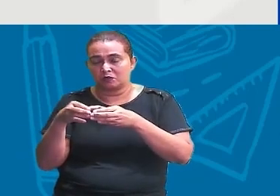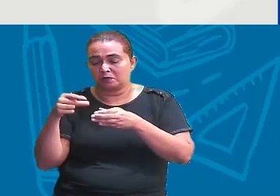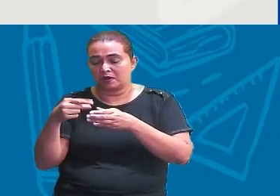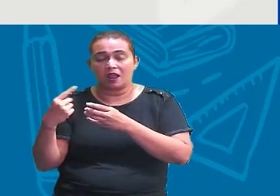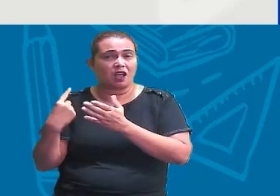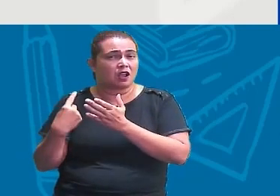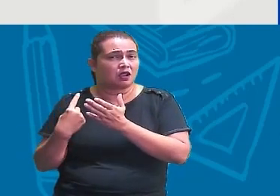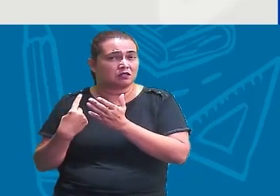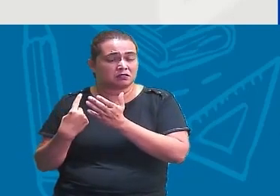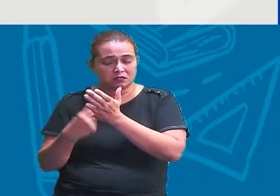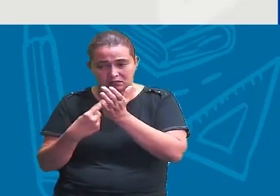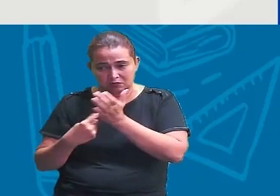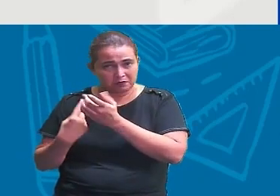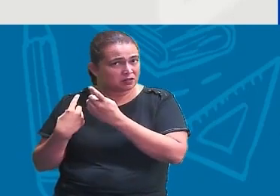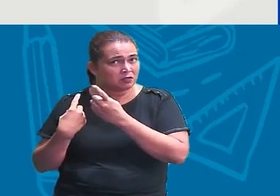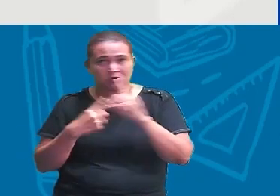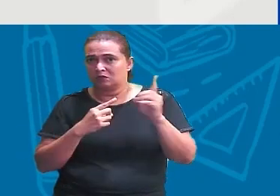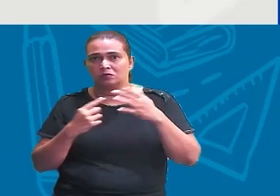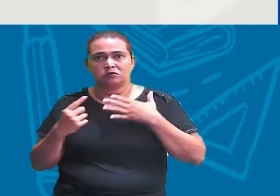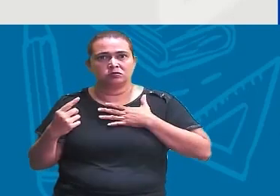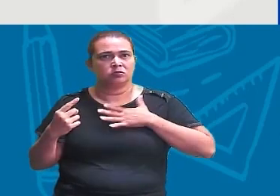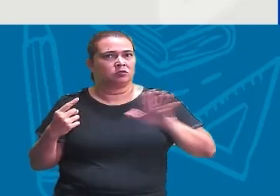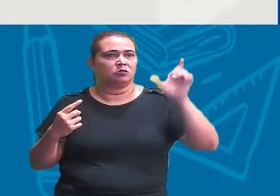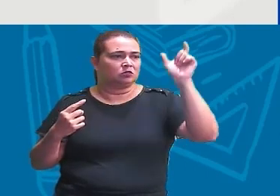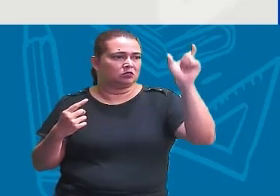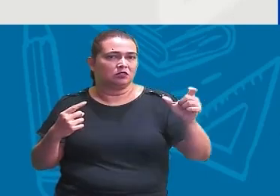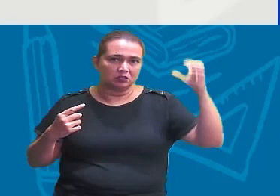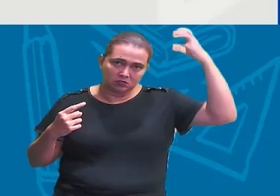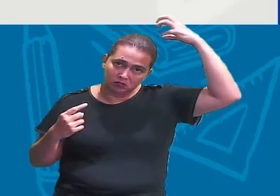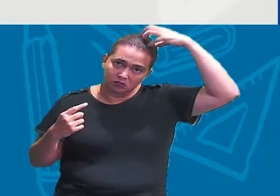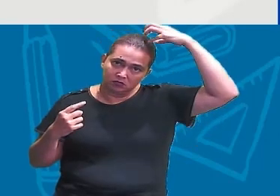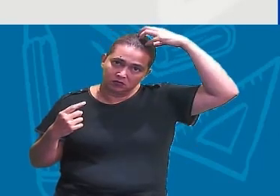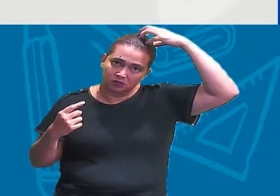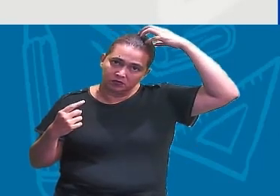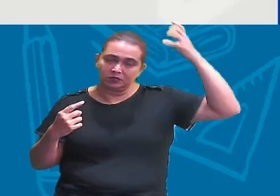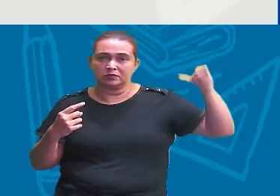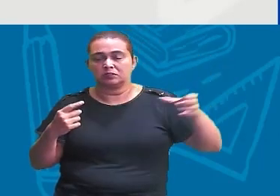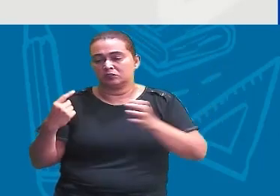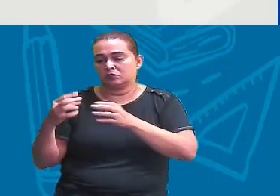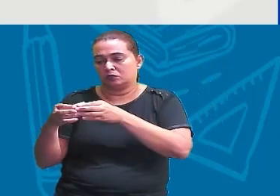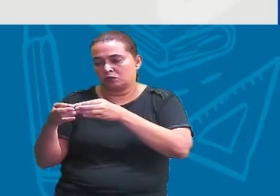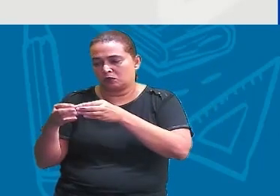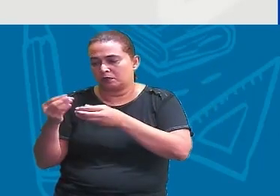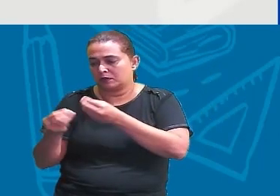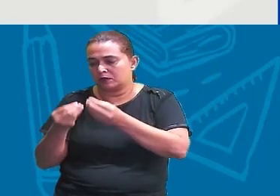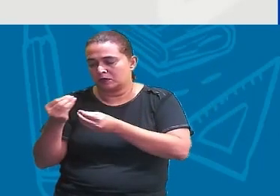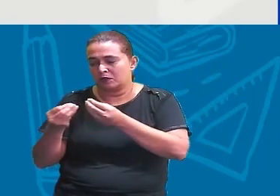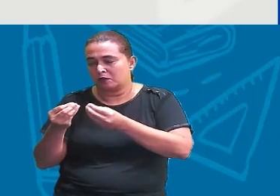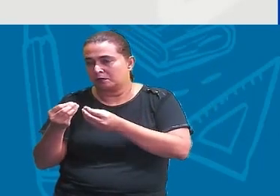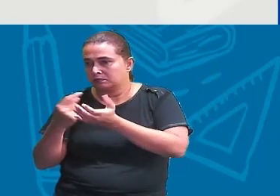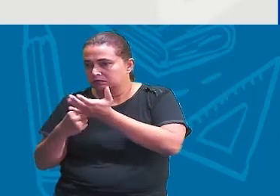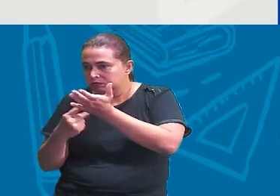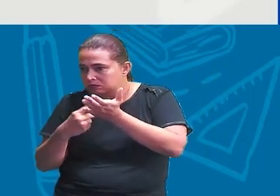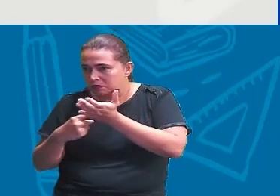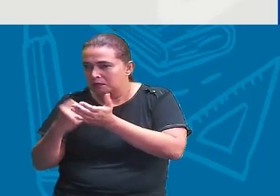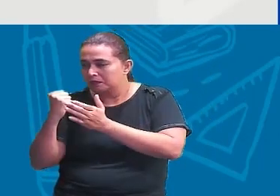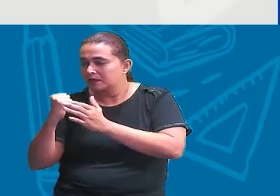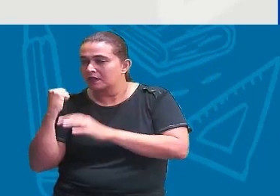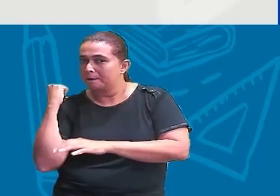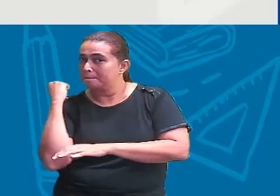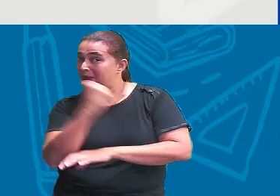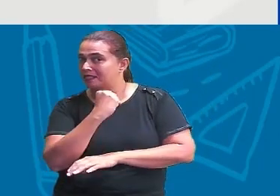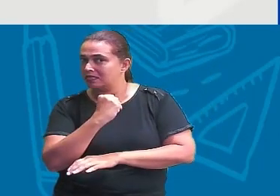ser contra essa dominação, ele vai tentar e vai conseguir matar o príncipe. Tá? Só que, o que vai